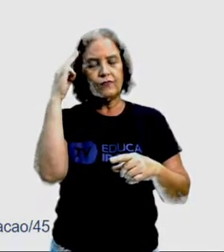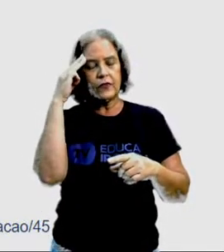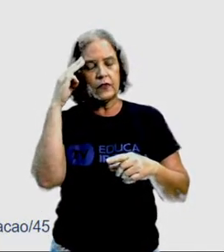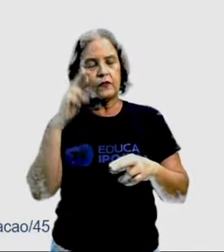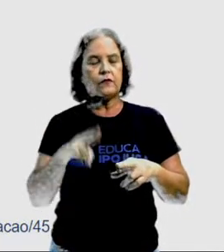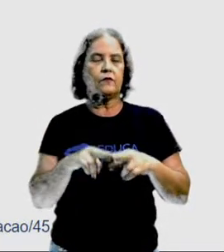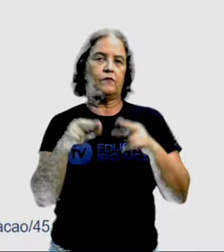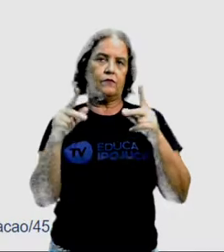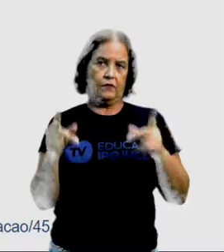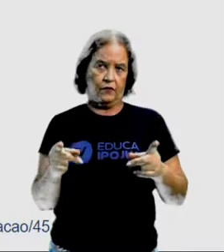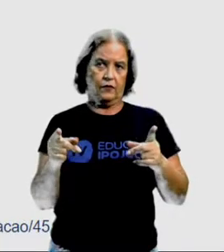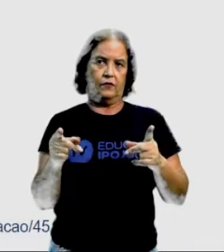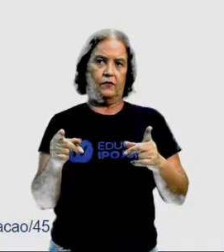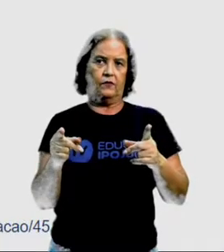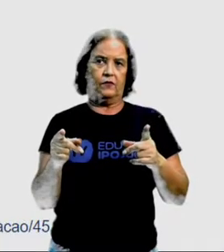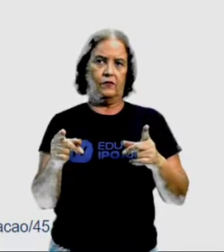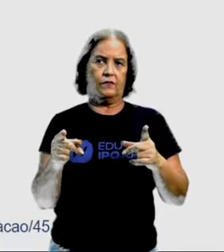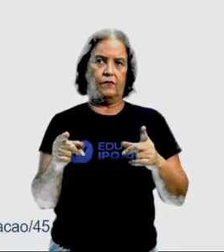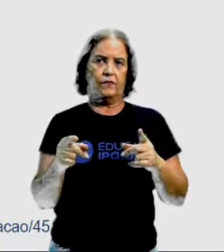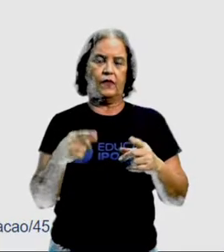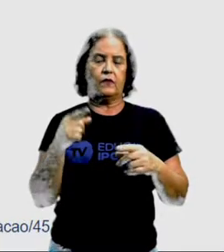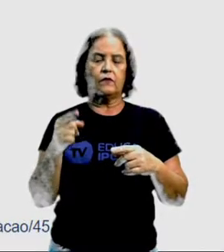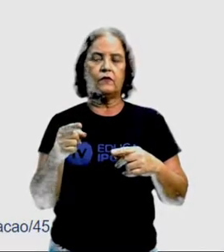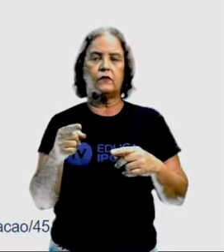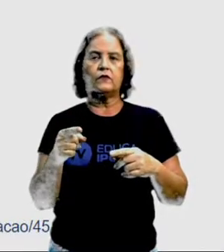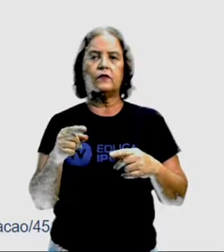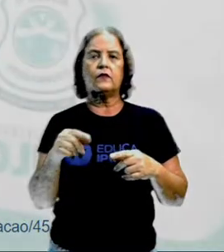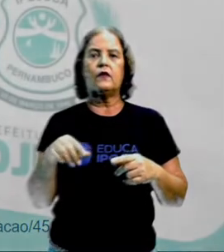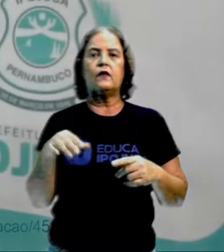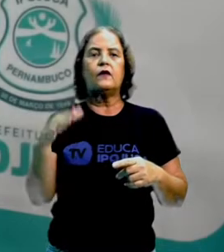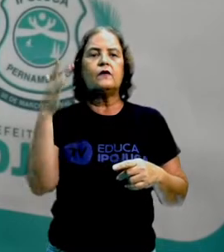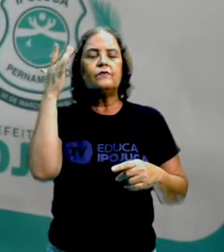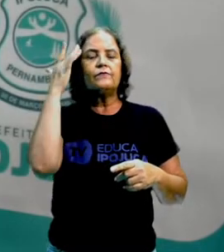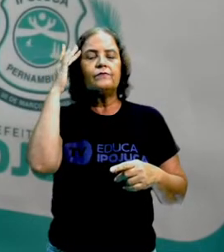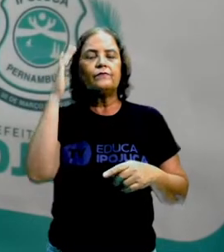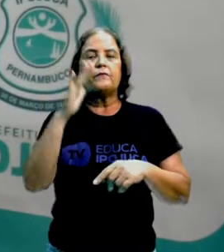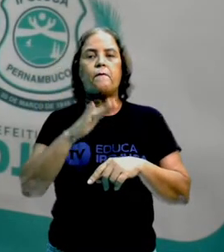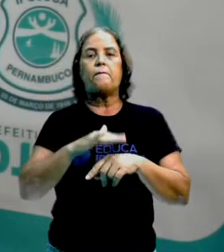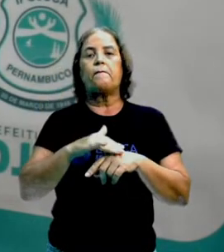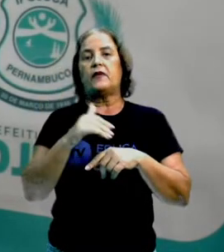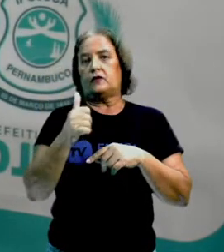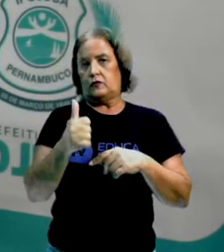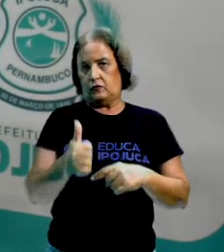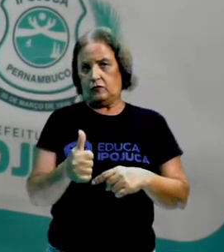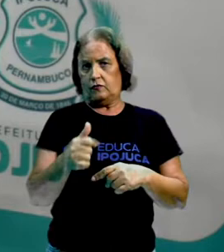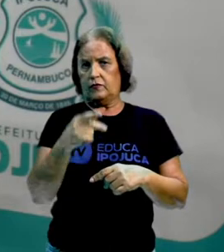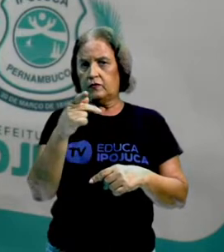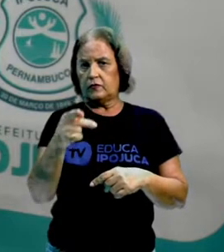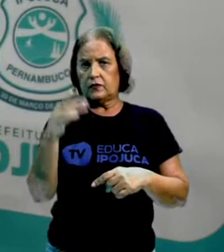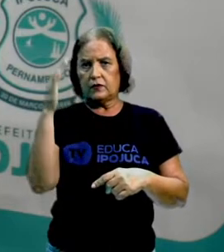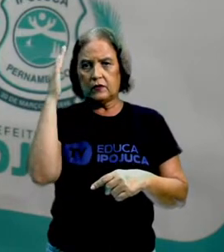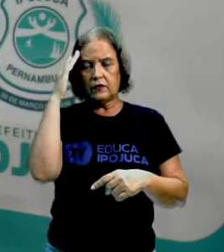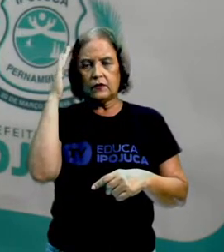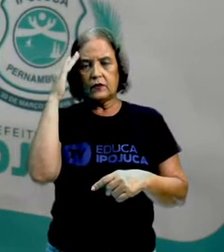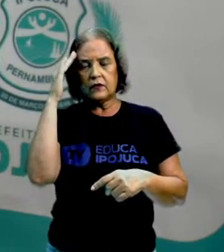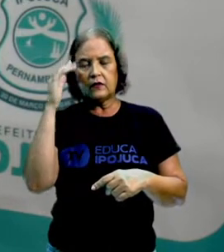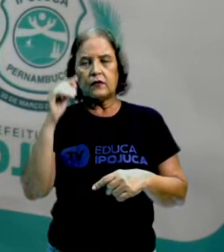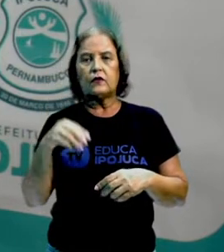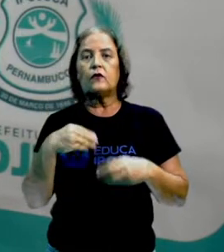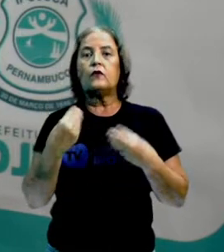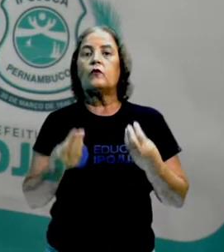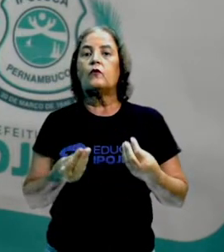diferenciadas. E aí entra aquela condição do que você acha melhor para você, o que é mais confortável, qual é a sua forma melhor,